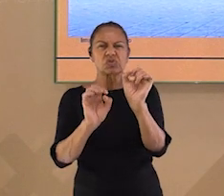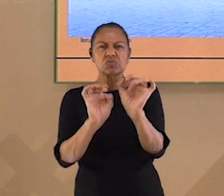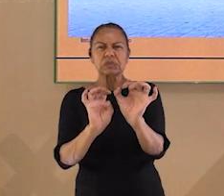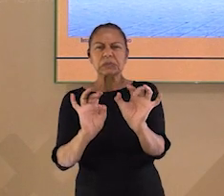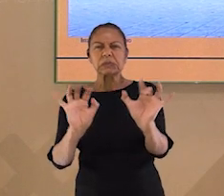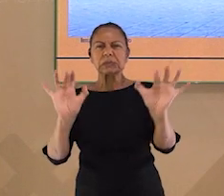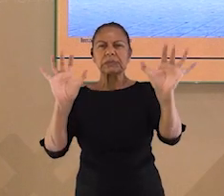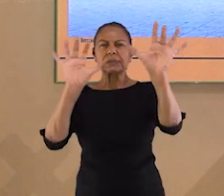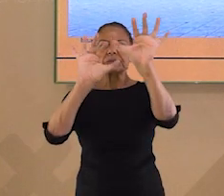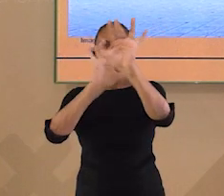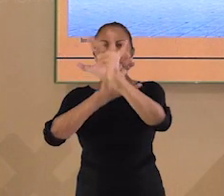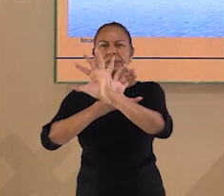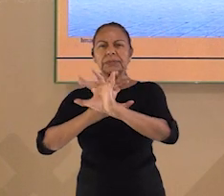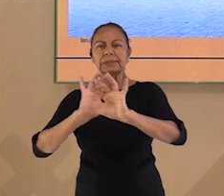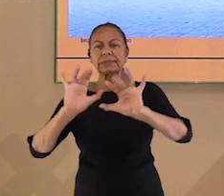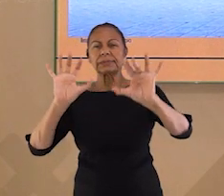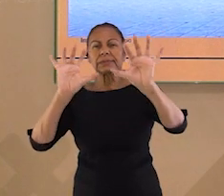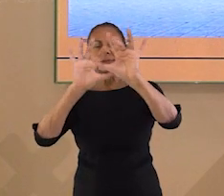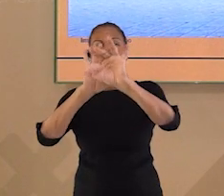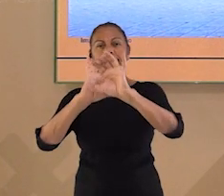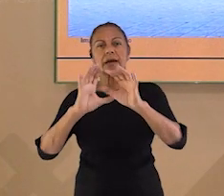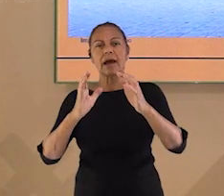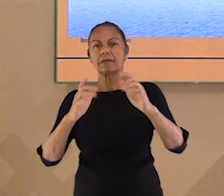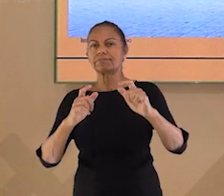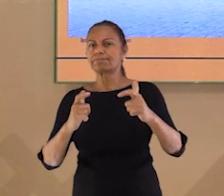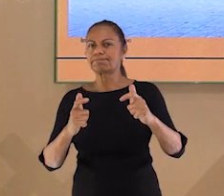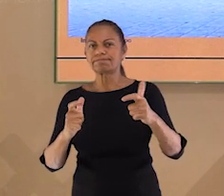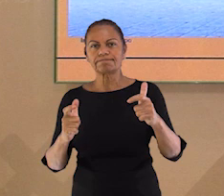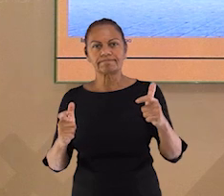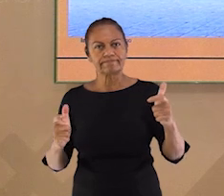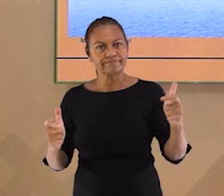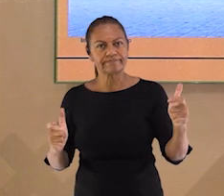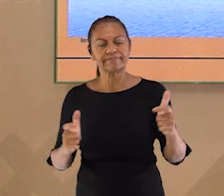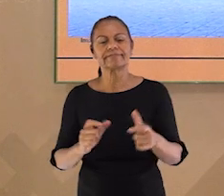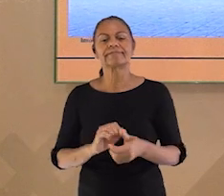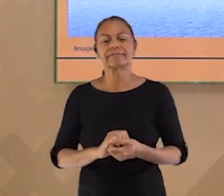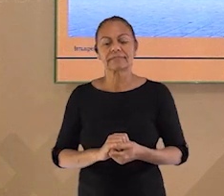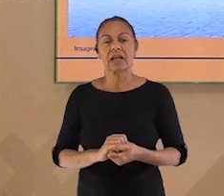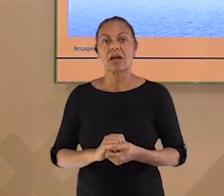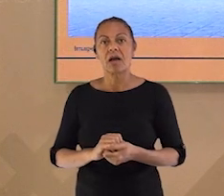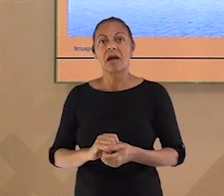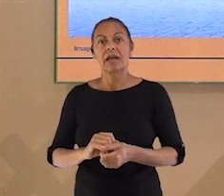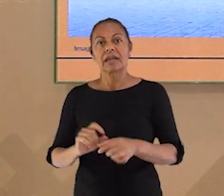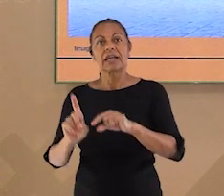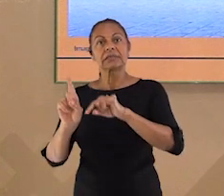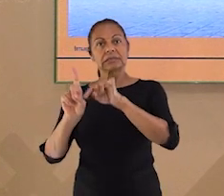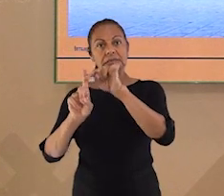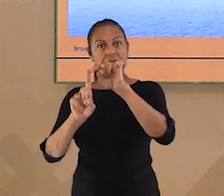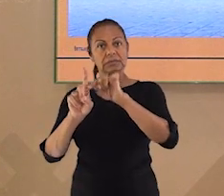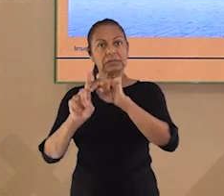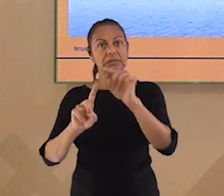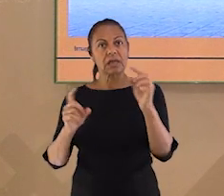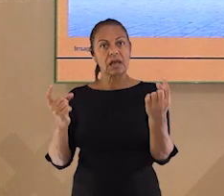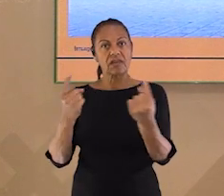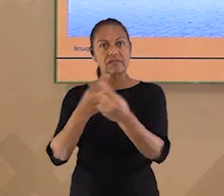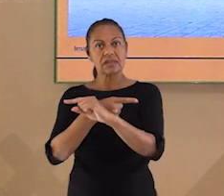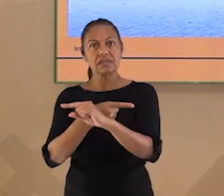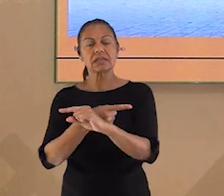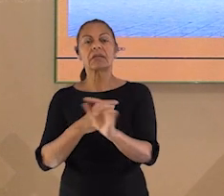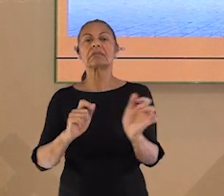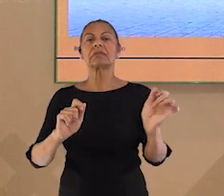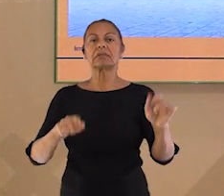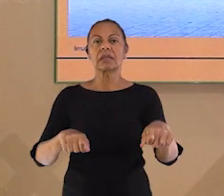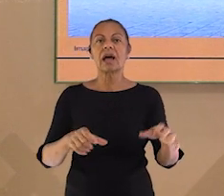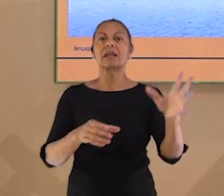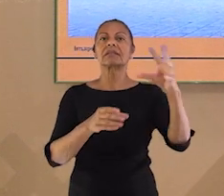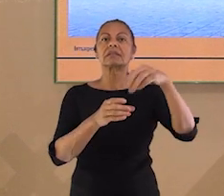poluição na camada inferior bem próxima do solo. Esse fenômeno atmosférico pode ocorrer